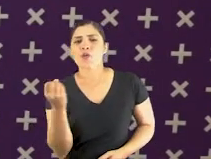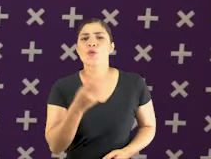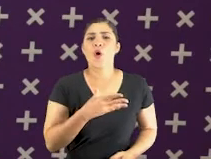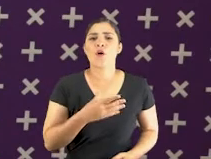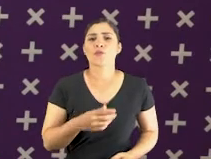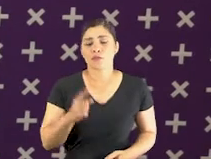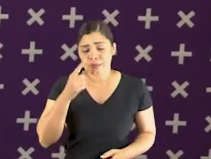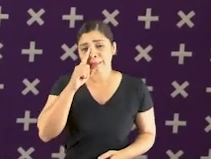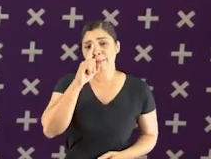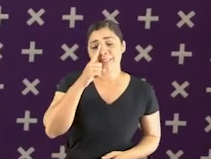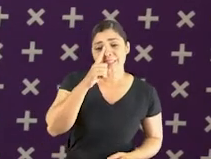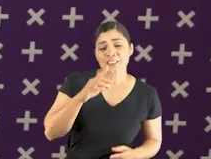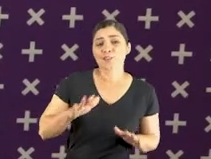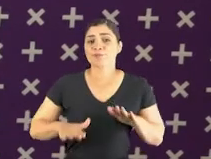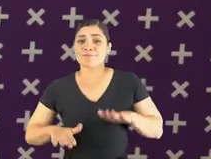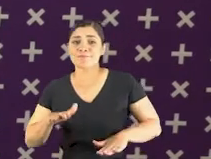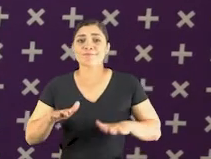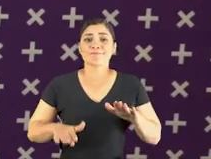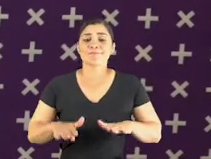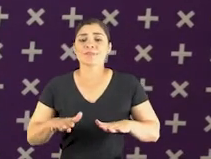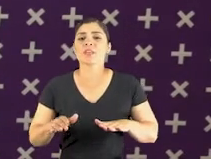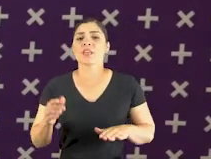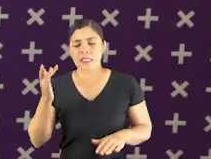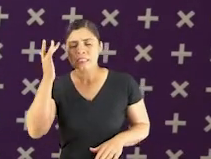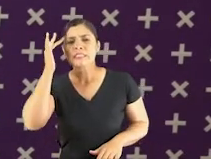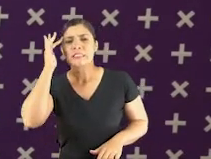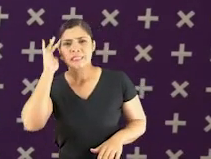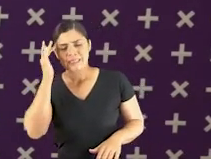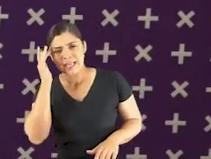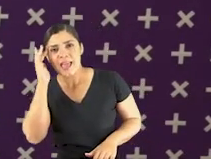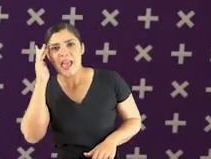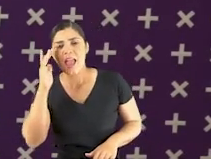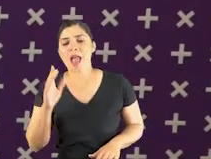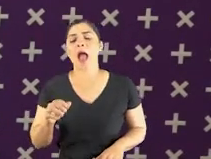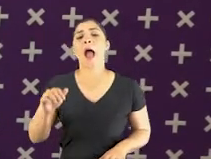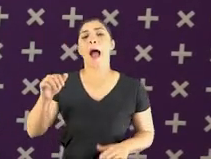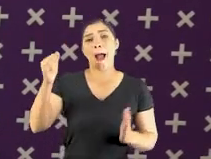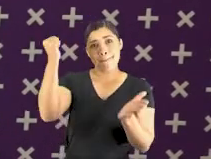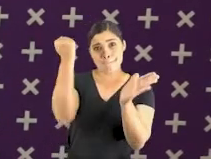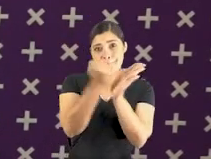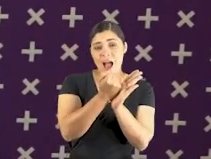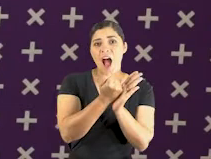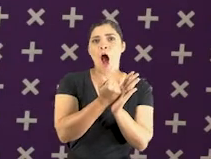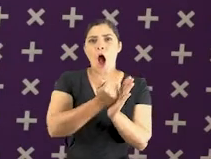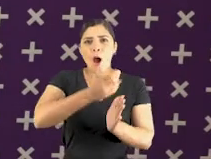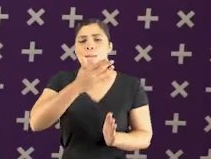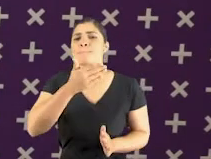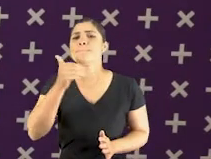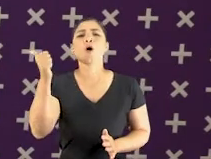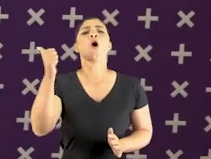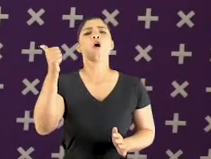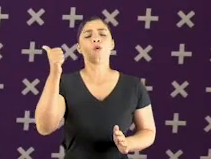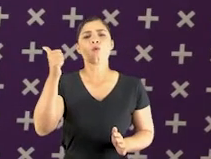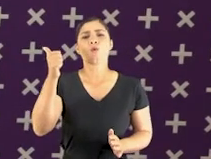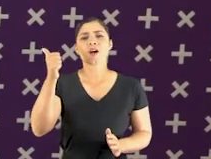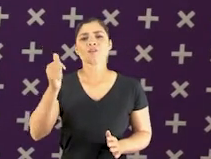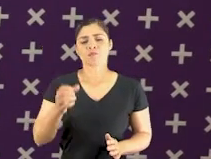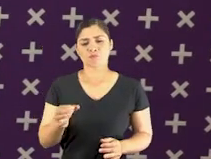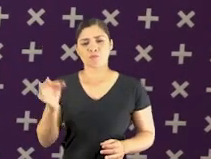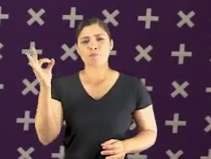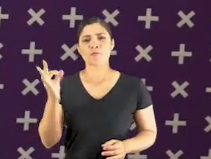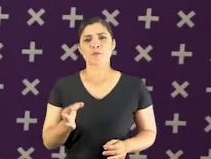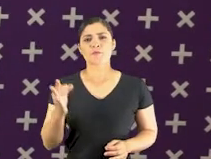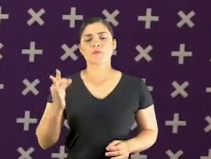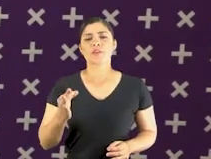inovação correndo riscos ao mesmo tempo sabendo que tira marca é muito conhecida muito sólida ela